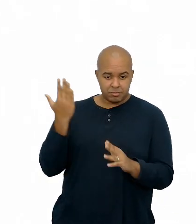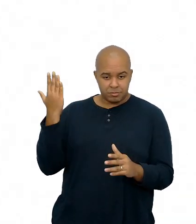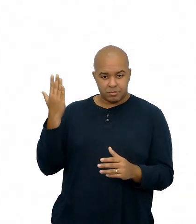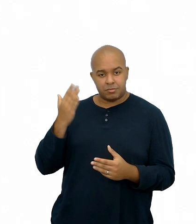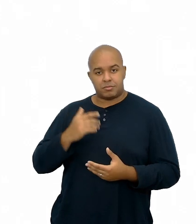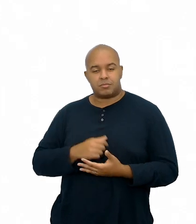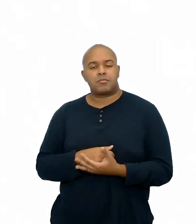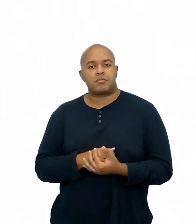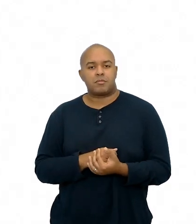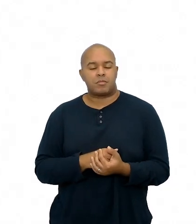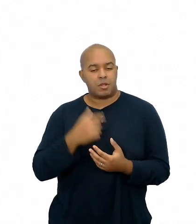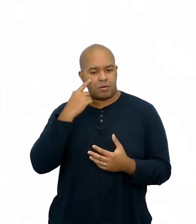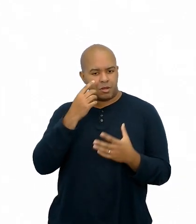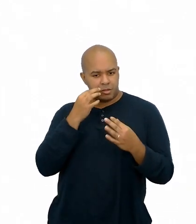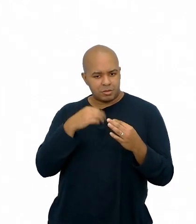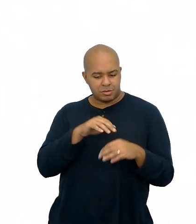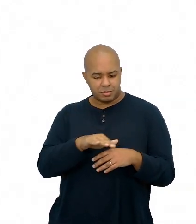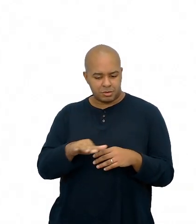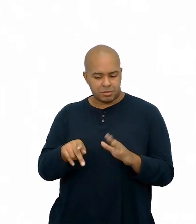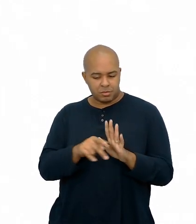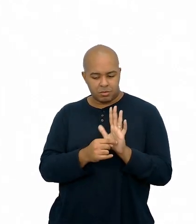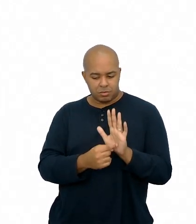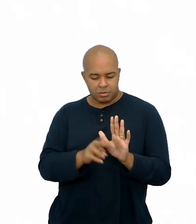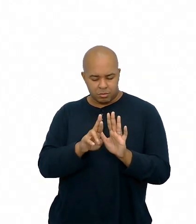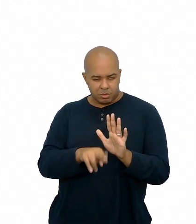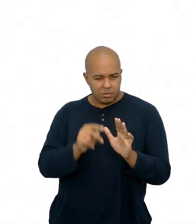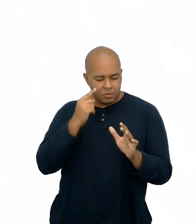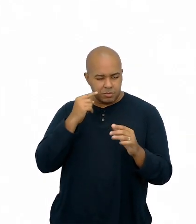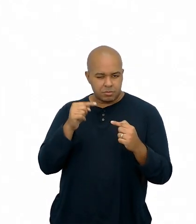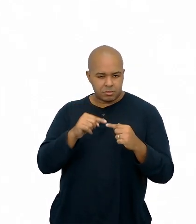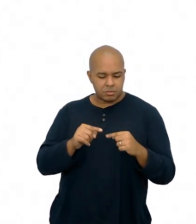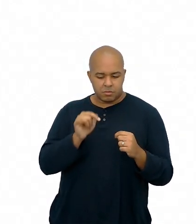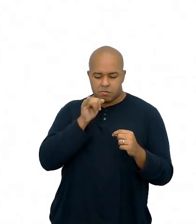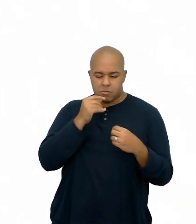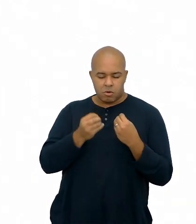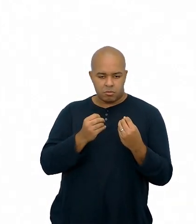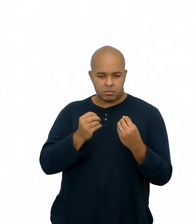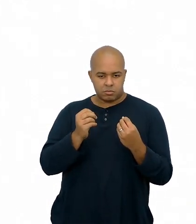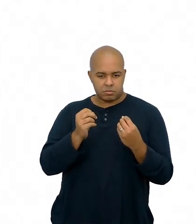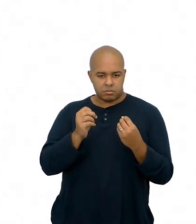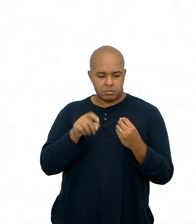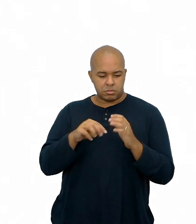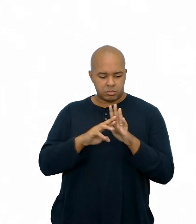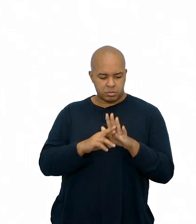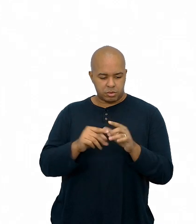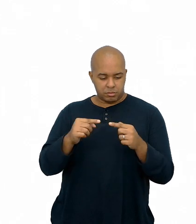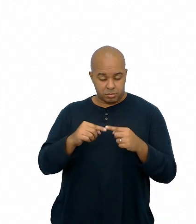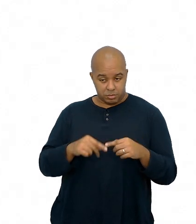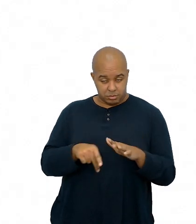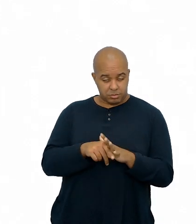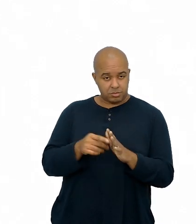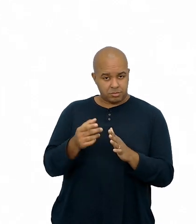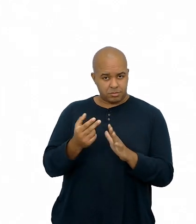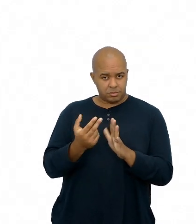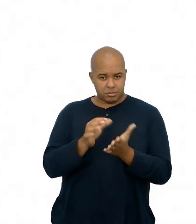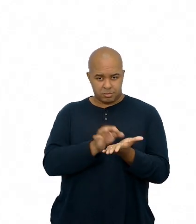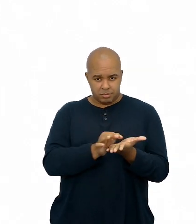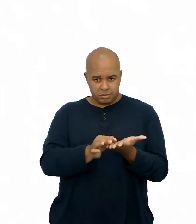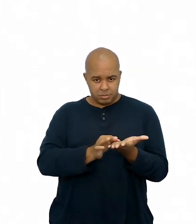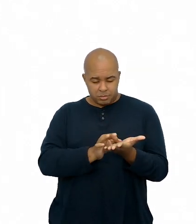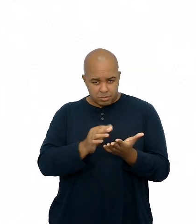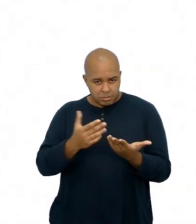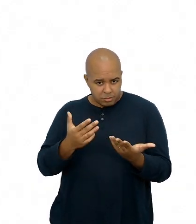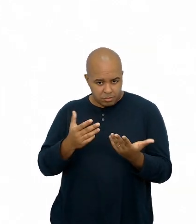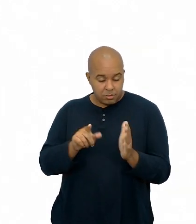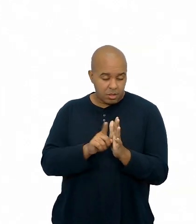Então, chamando a atenção das crianças para a representação, como estão representadas aqui as moedas. Então, a ideia